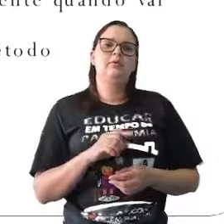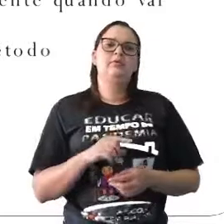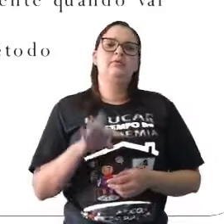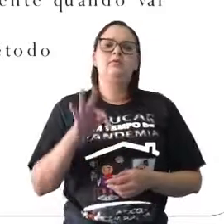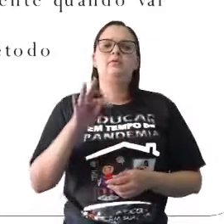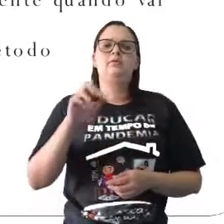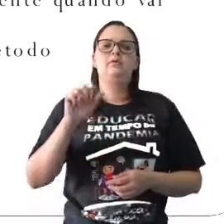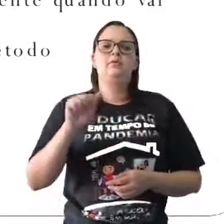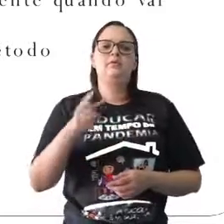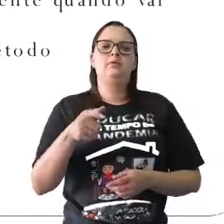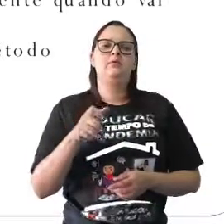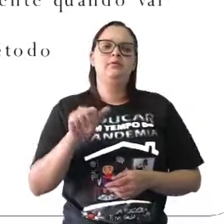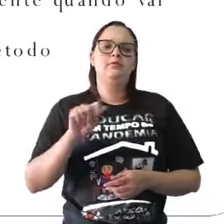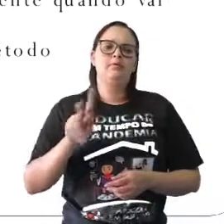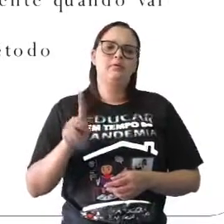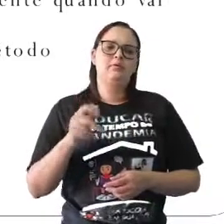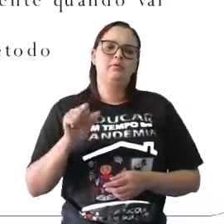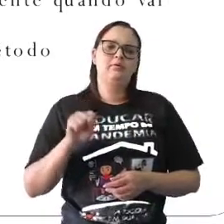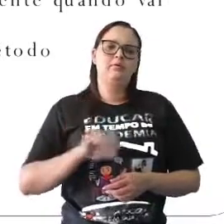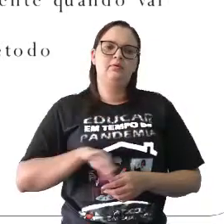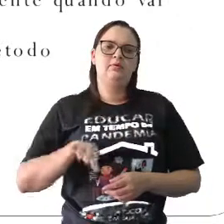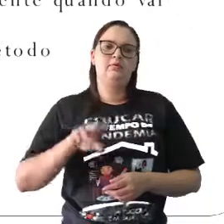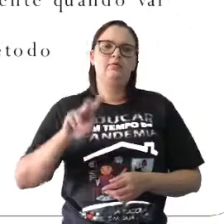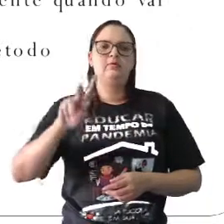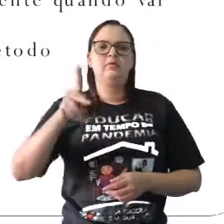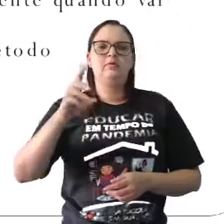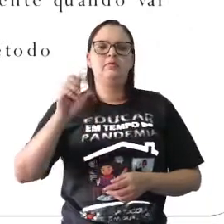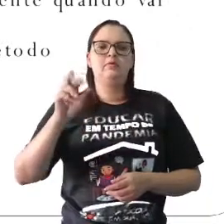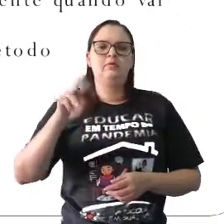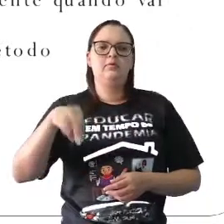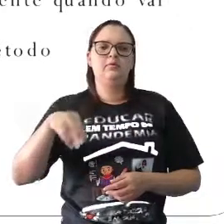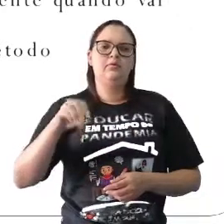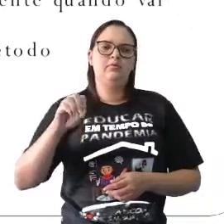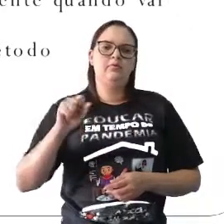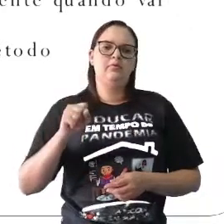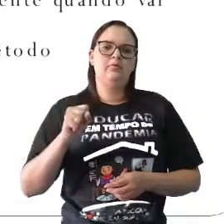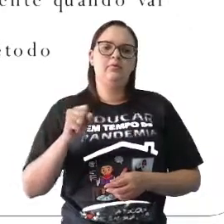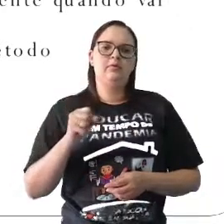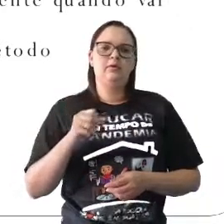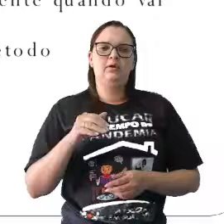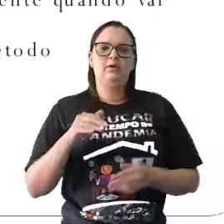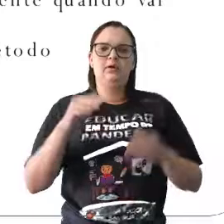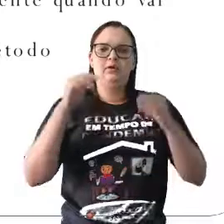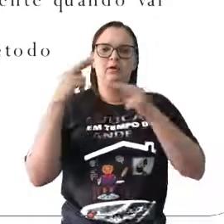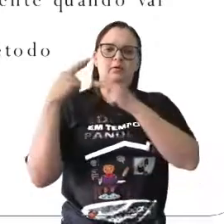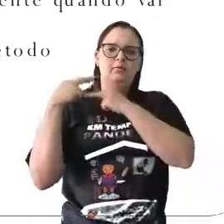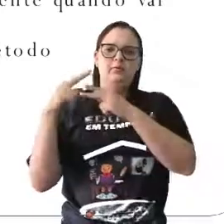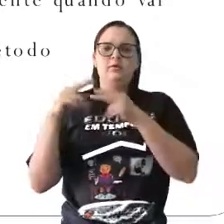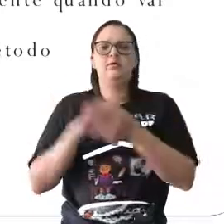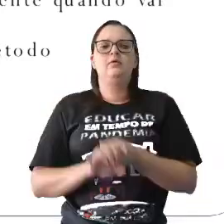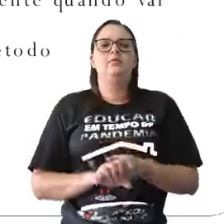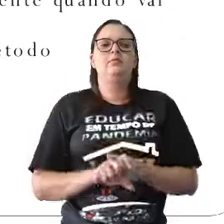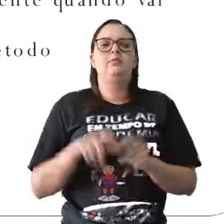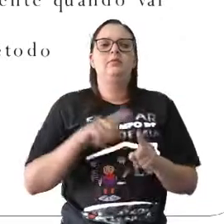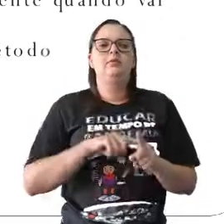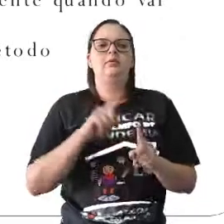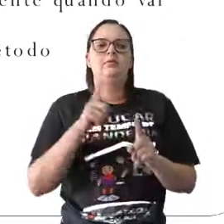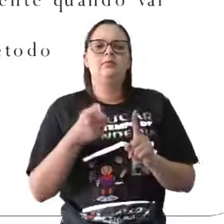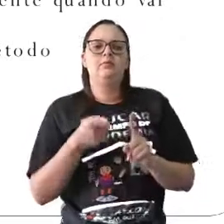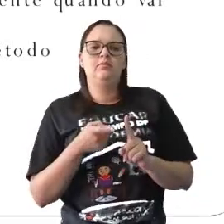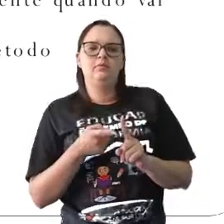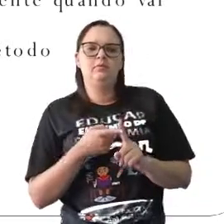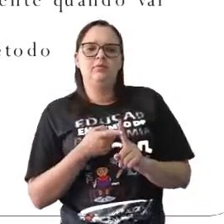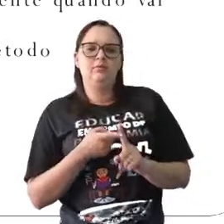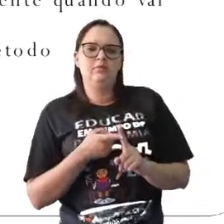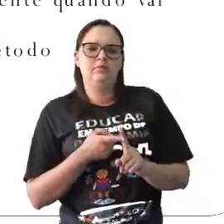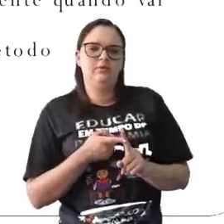gonadotropina coriônica, responsável pela manutenção da gravidez. Letra D. Regulam o ciclo da mulher,